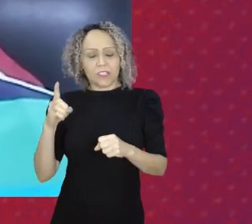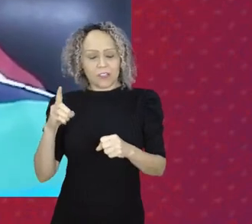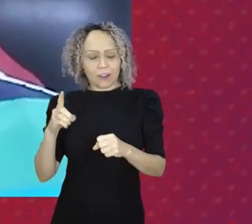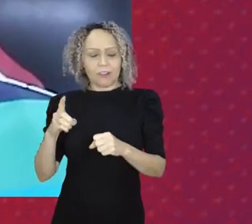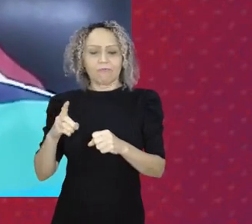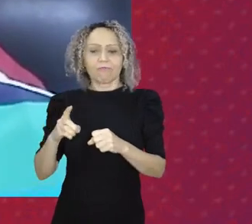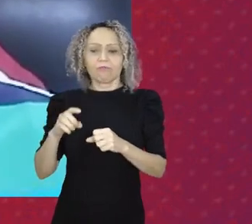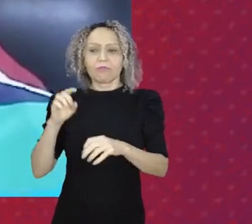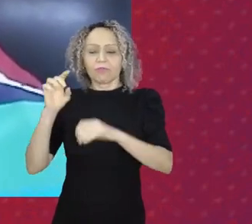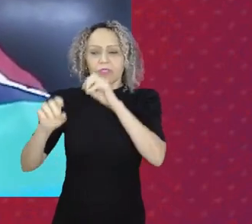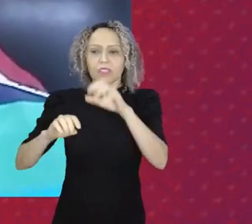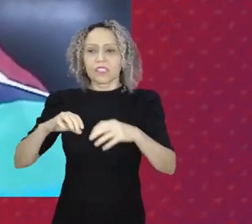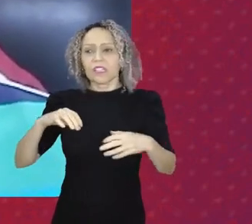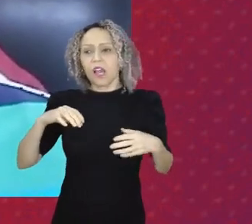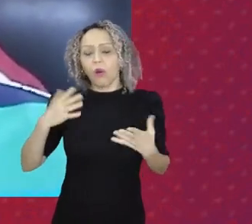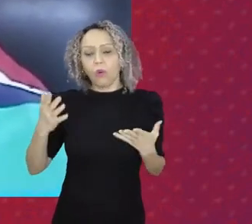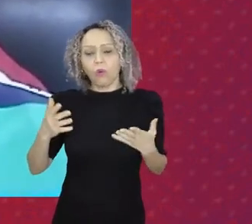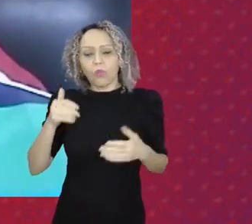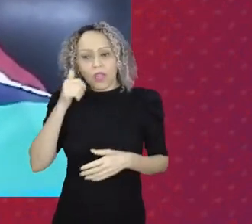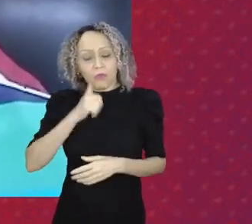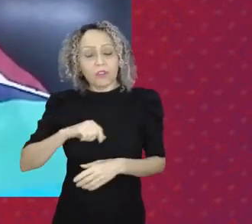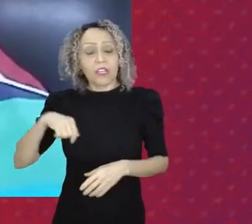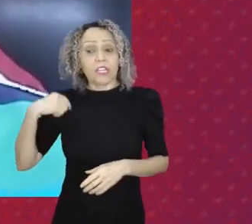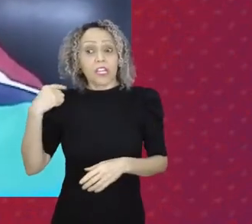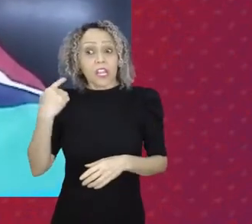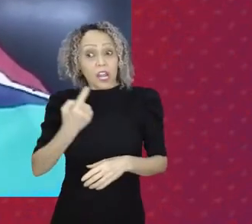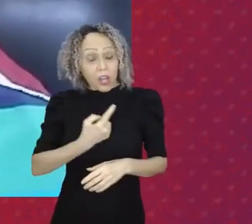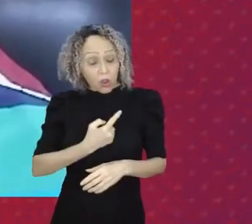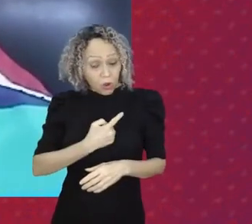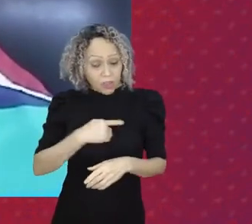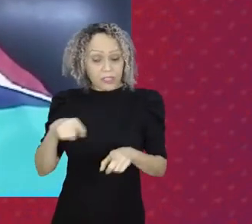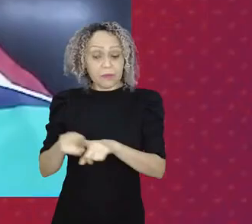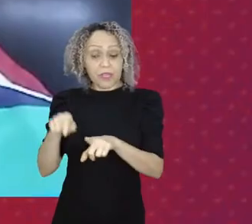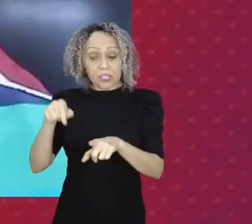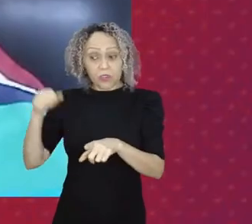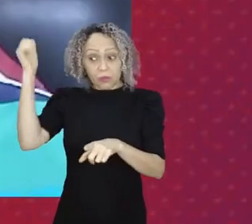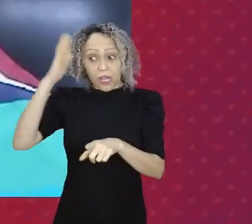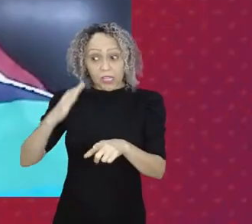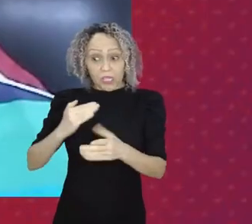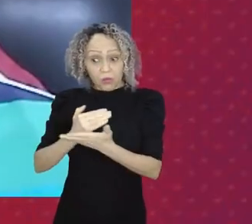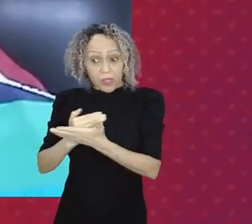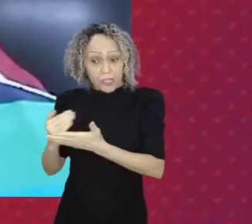que nós também no Brasil começávamos a participar de forma mais organizada.